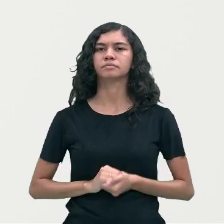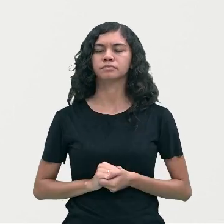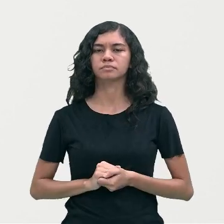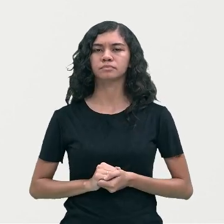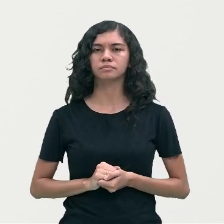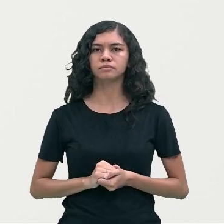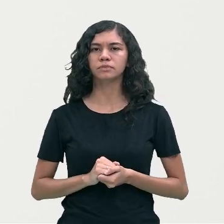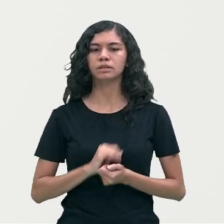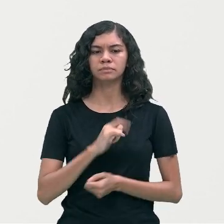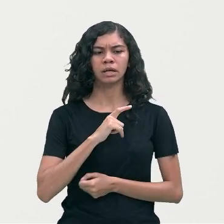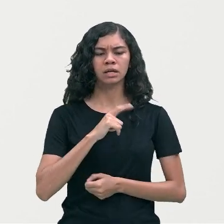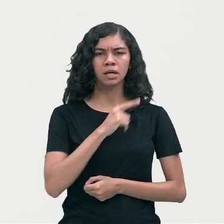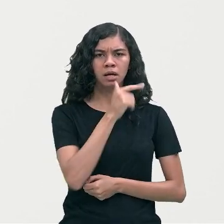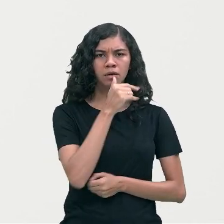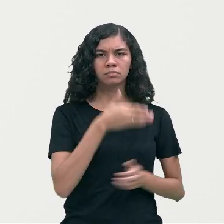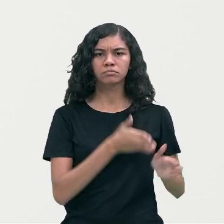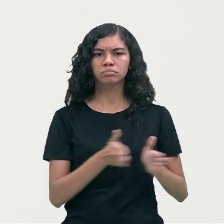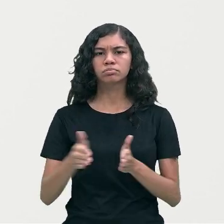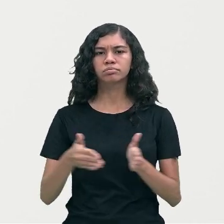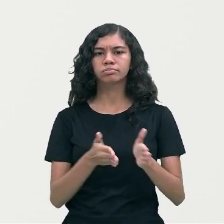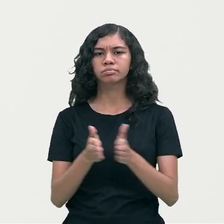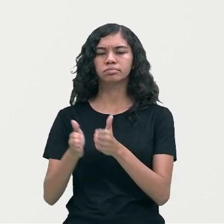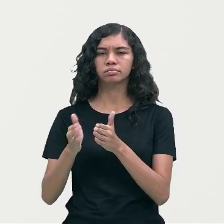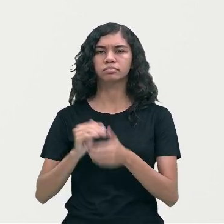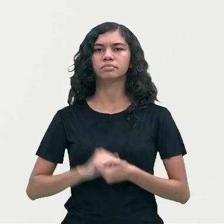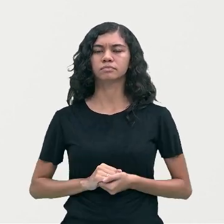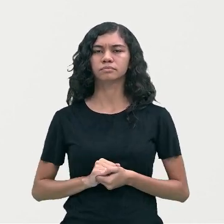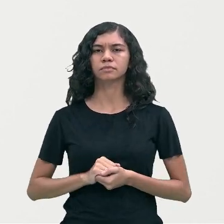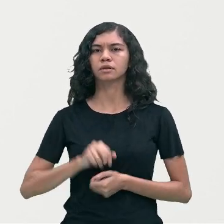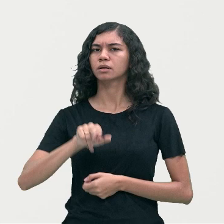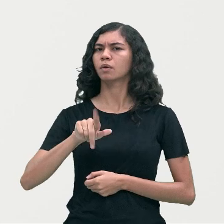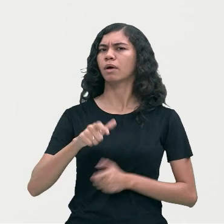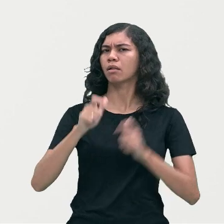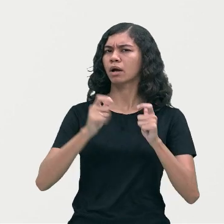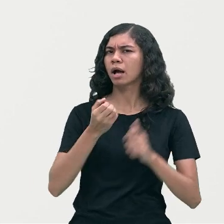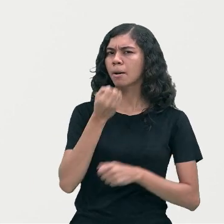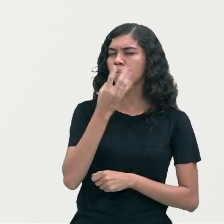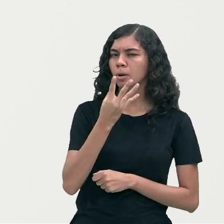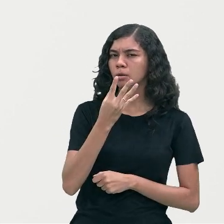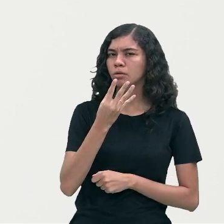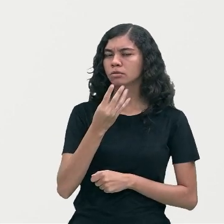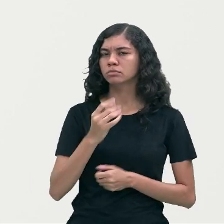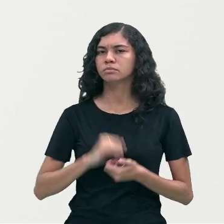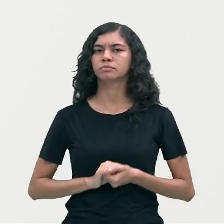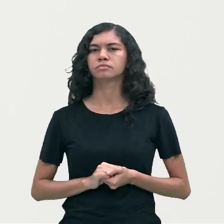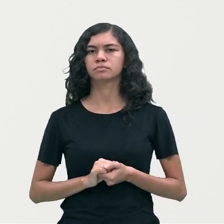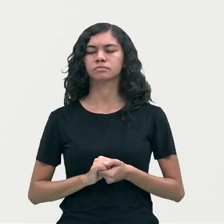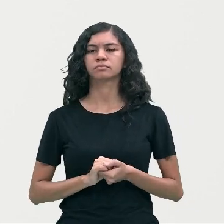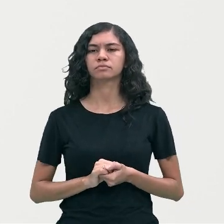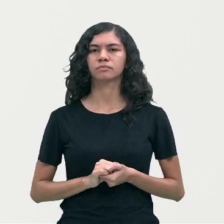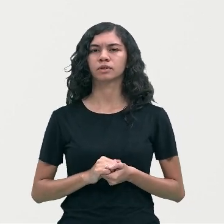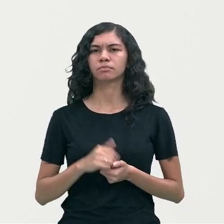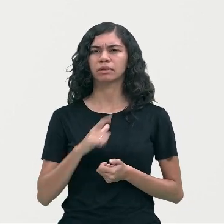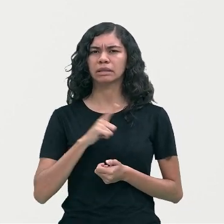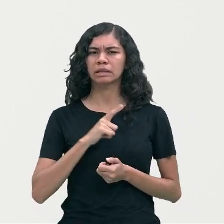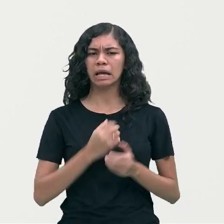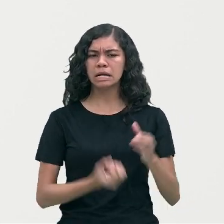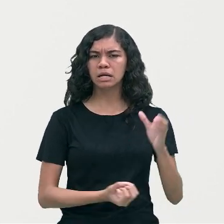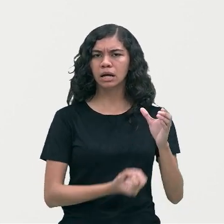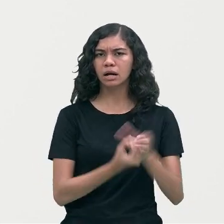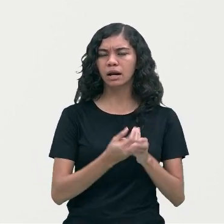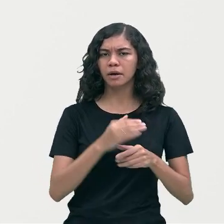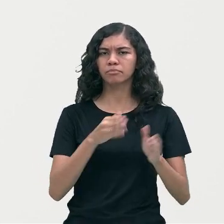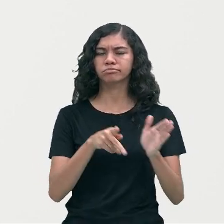os rios de planície não é um bom local para se desenvolver às usinas hidrelétricas, porque não